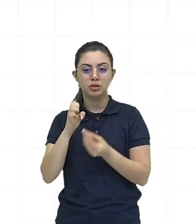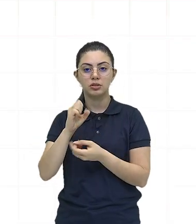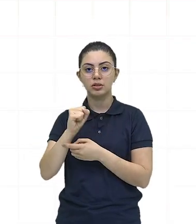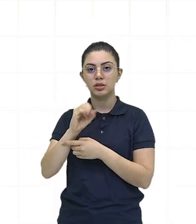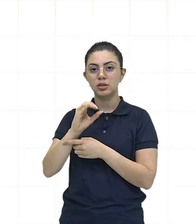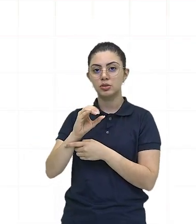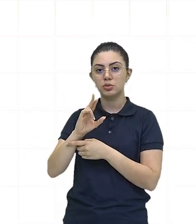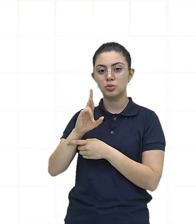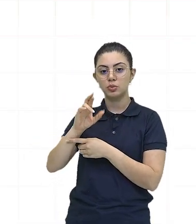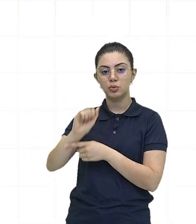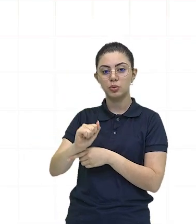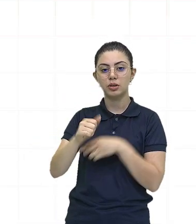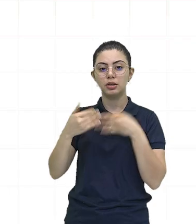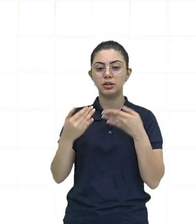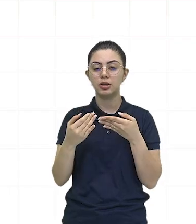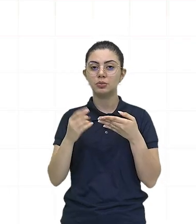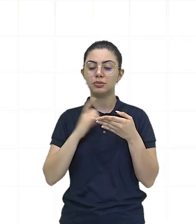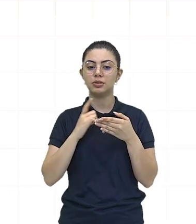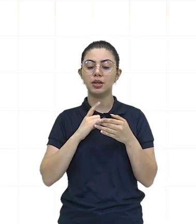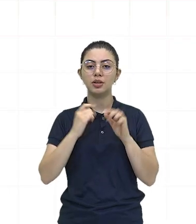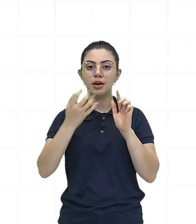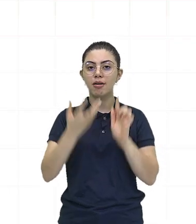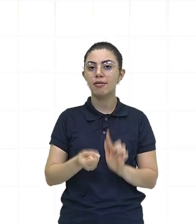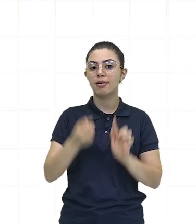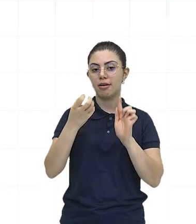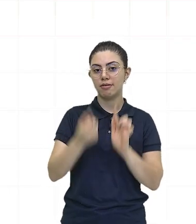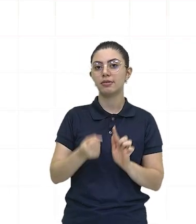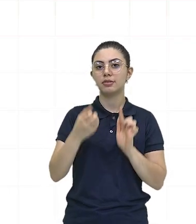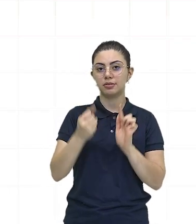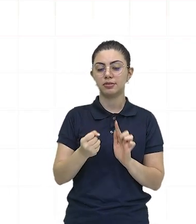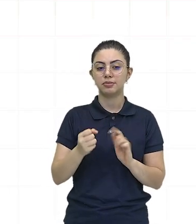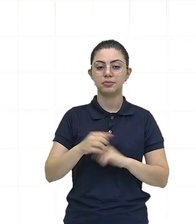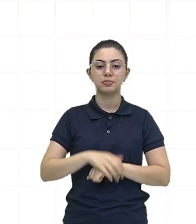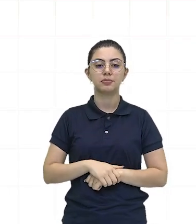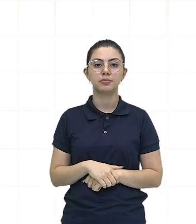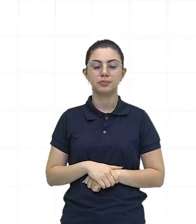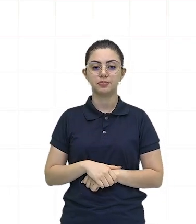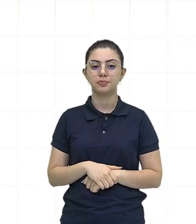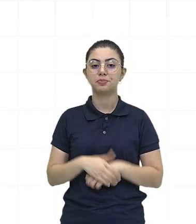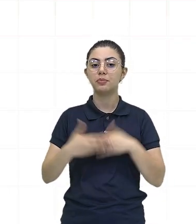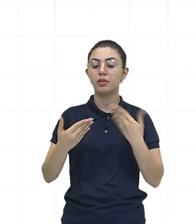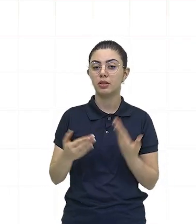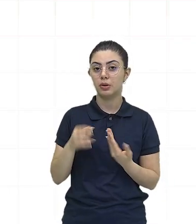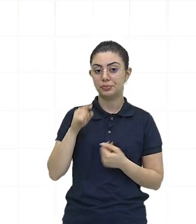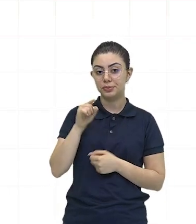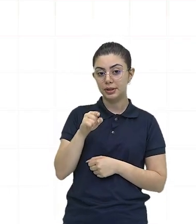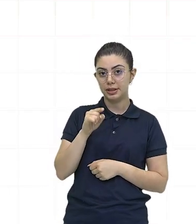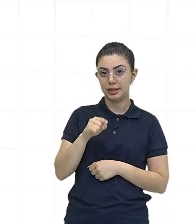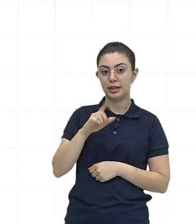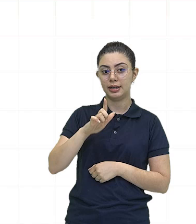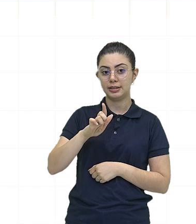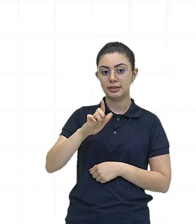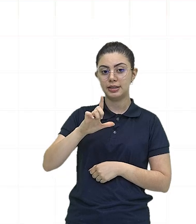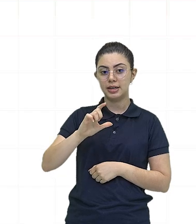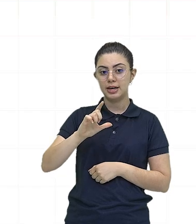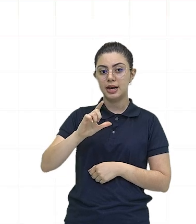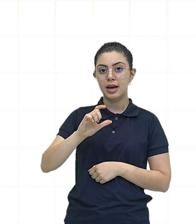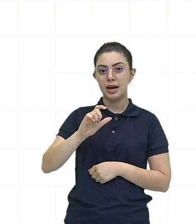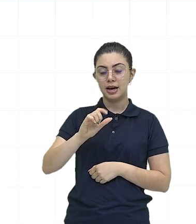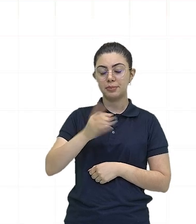esses estão todos unidos ali pela gravidade. As galáxias, elas podem